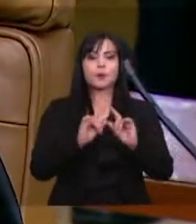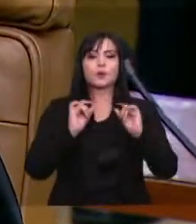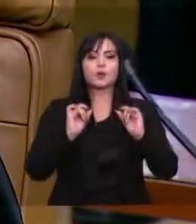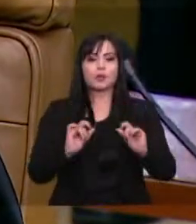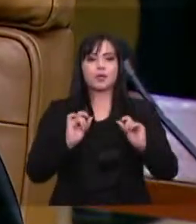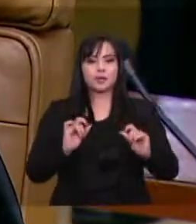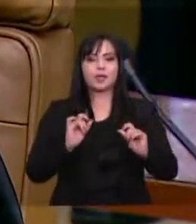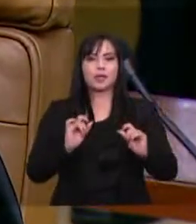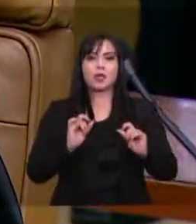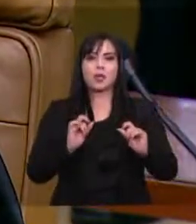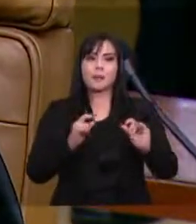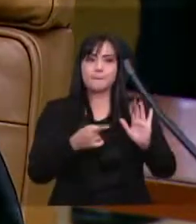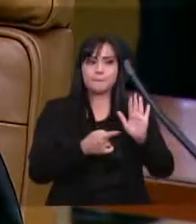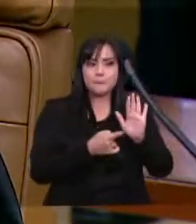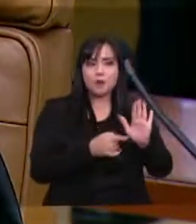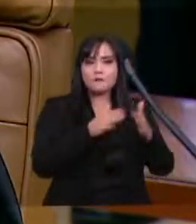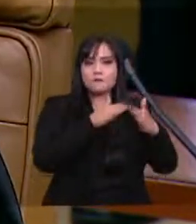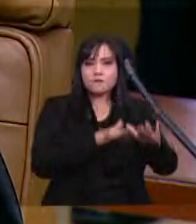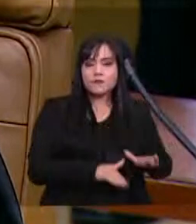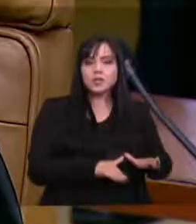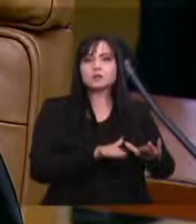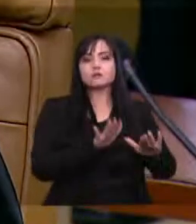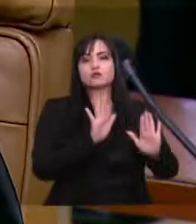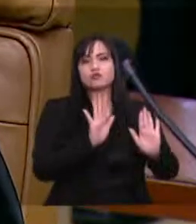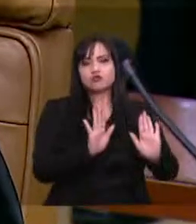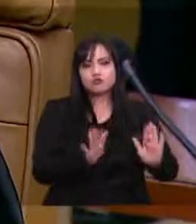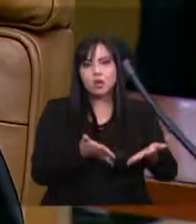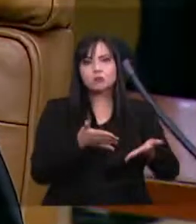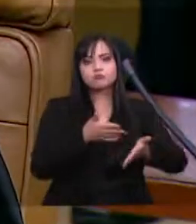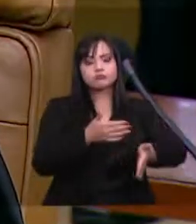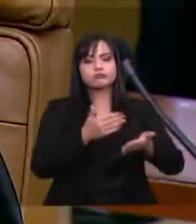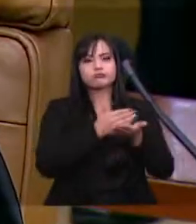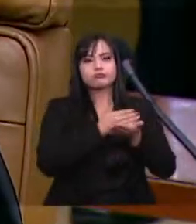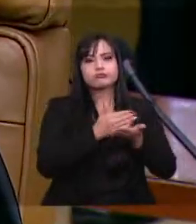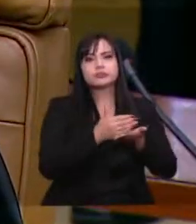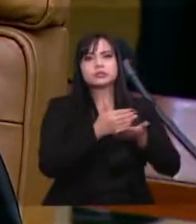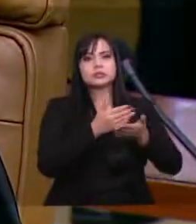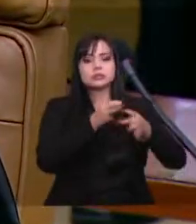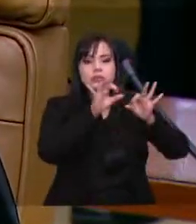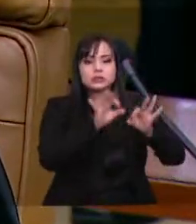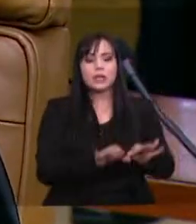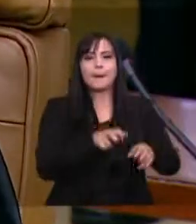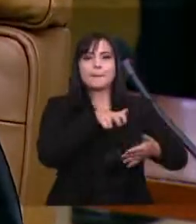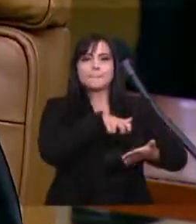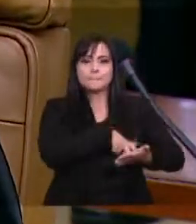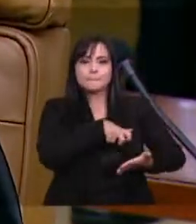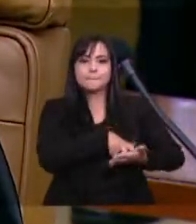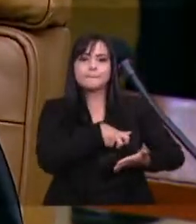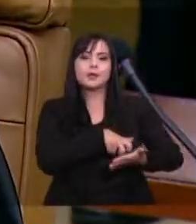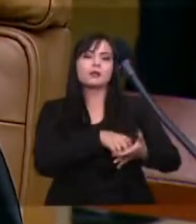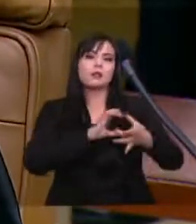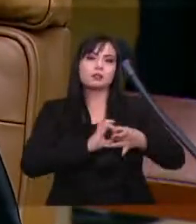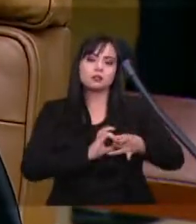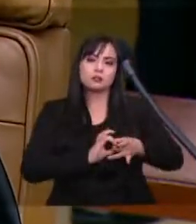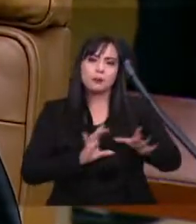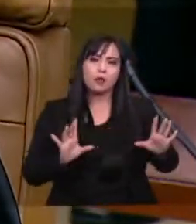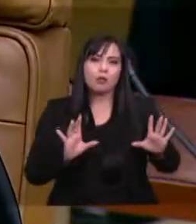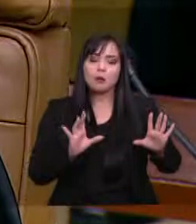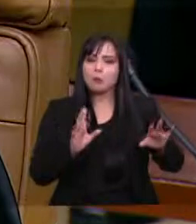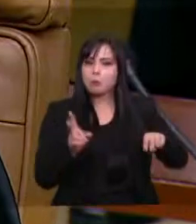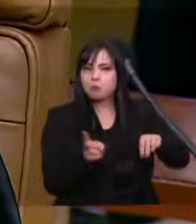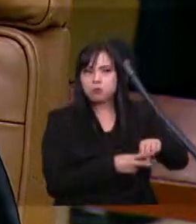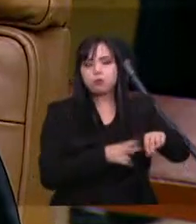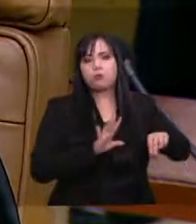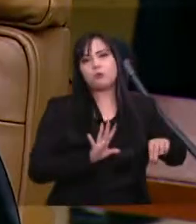quanto da reprimenda imposta fixo ou regime Inicial fechado para cumprimento da pena privativa de liberdade e